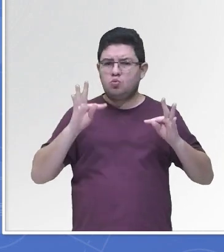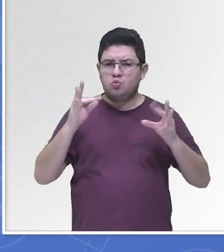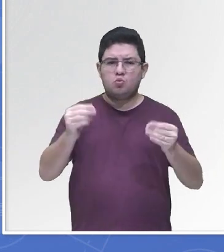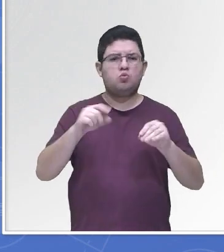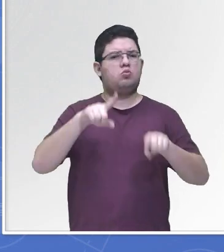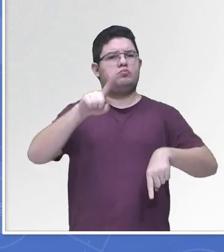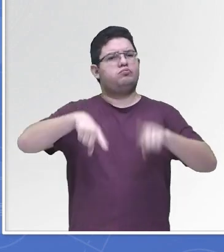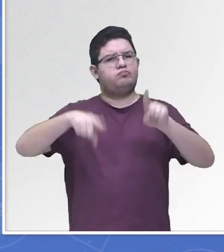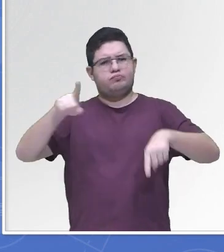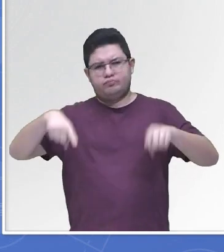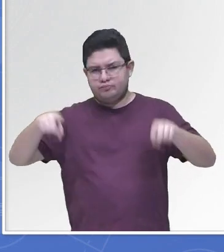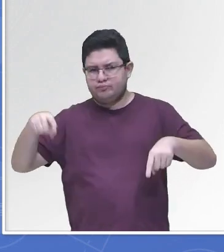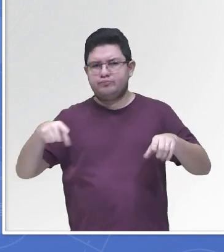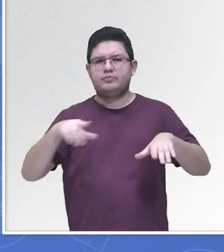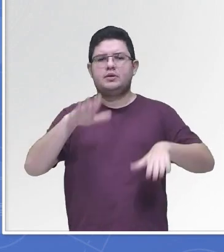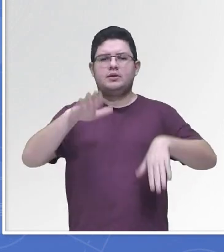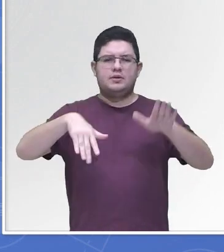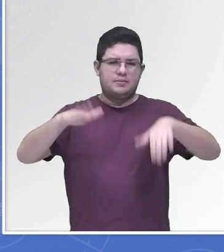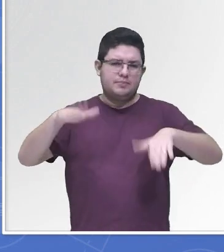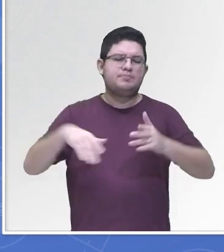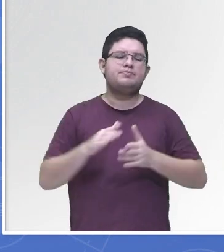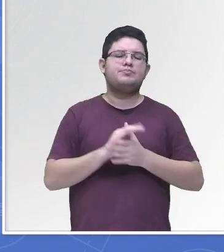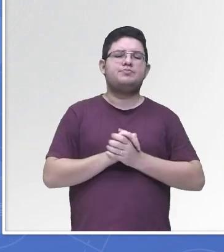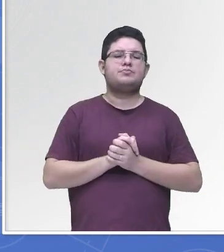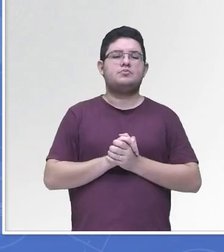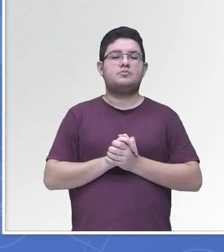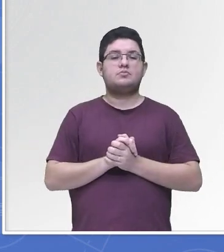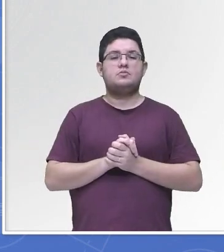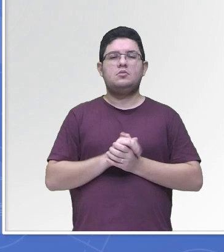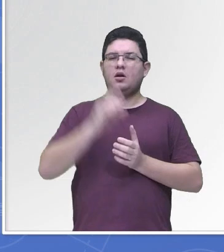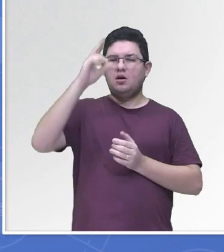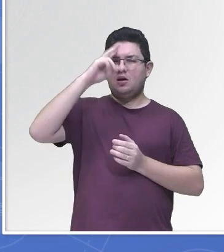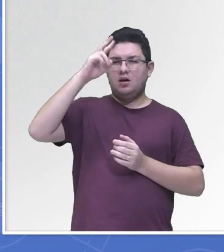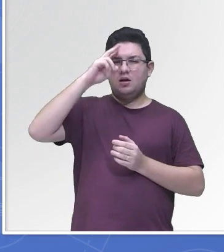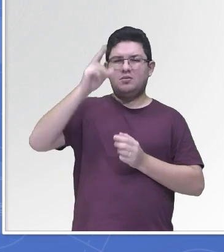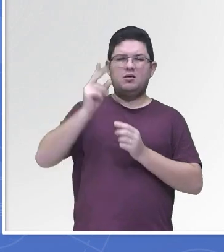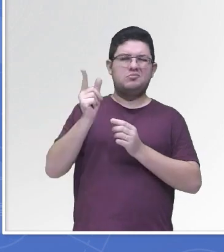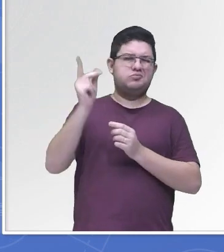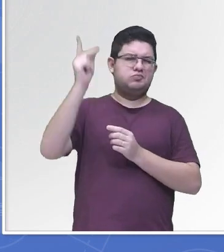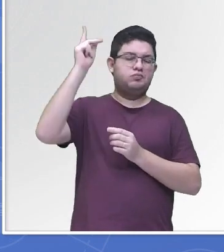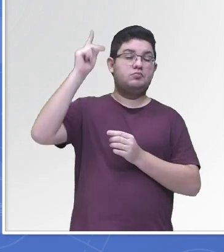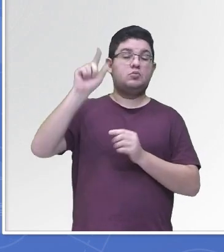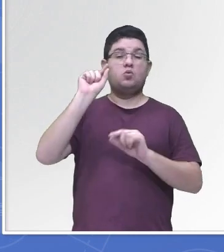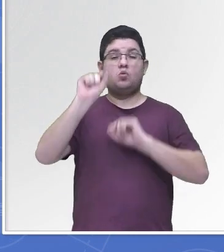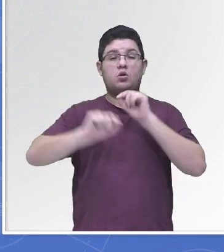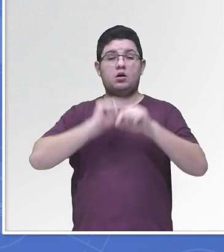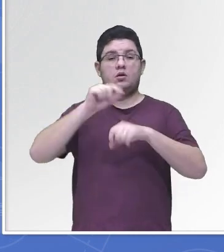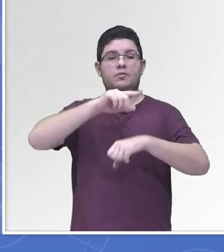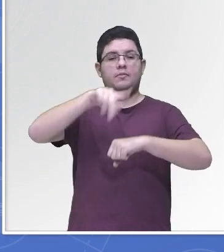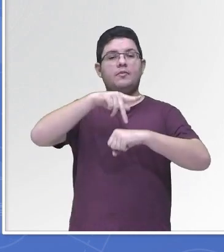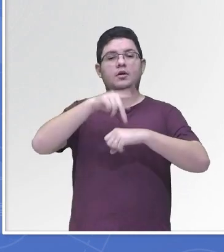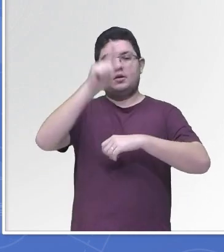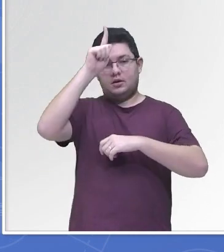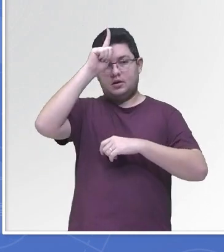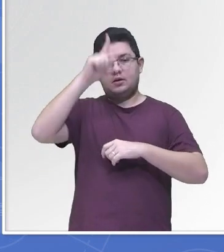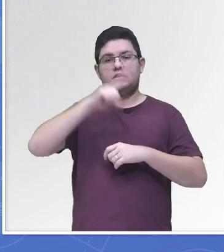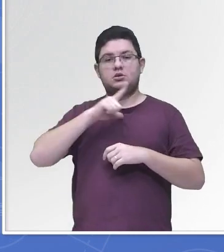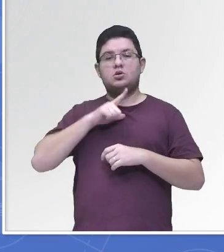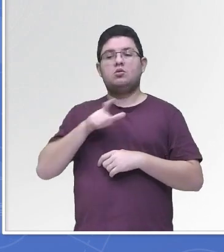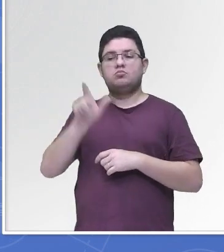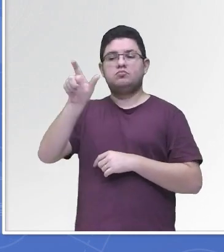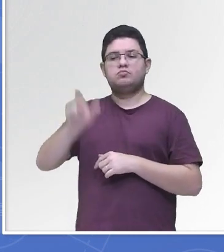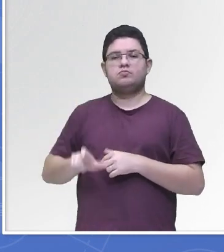daí, desse grande impasse? É o seguinte, lá na Grécia Antiga, um camaradazinho chamado